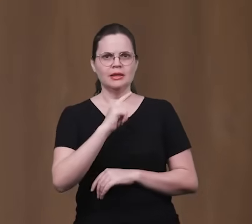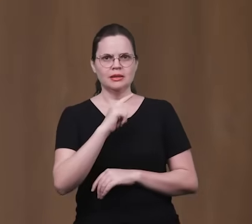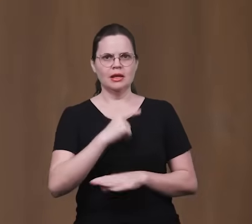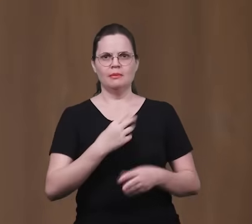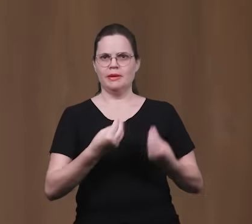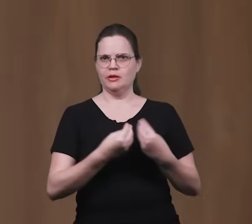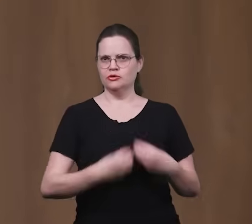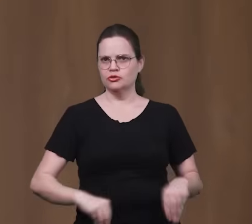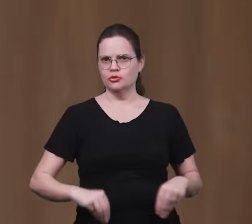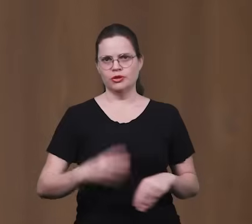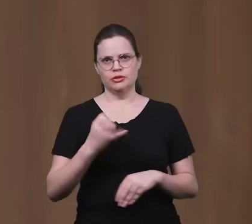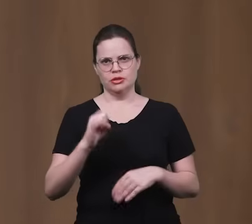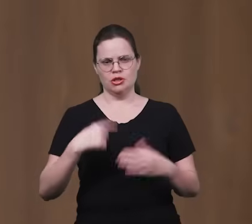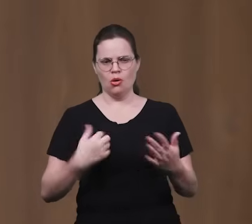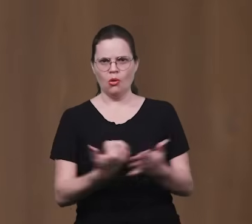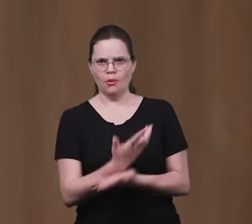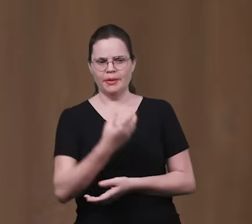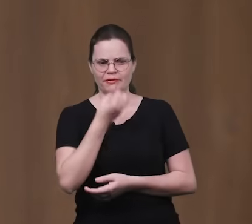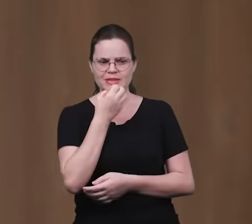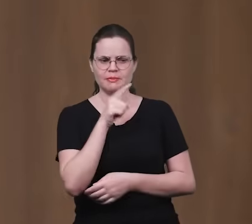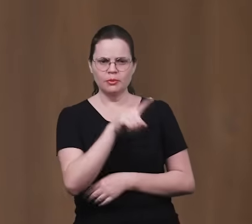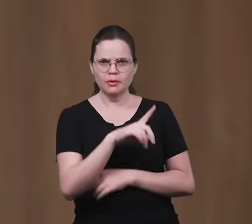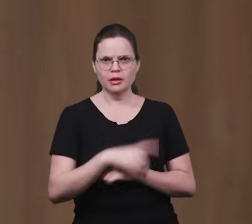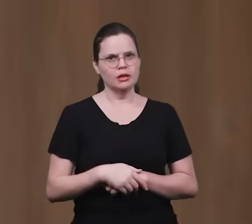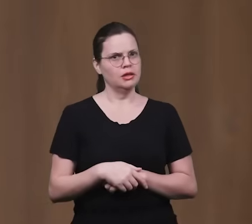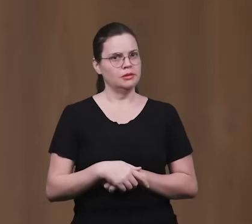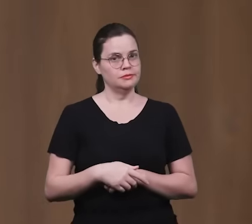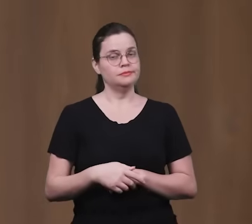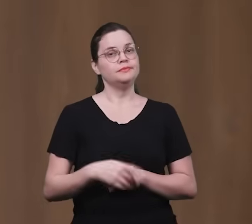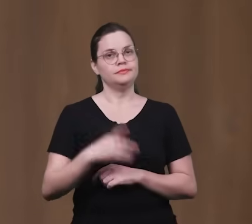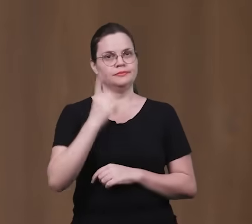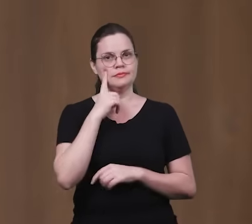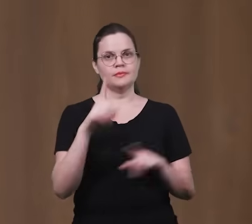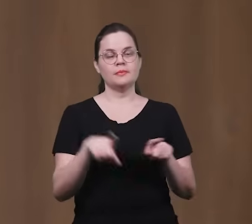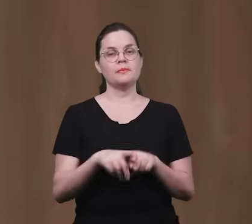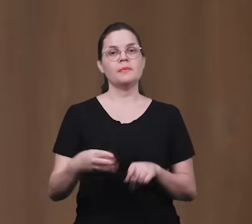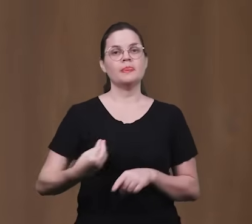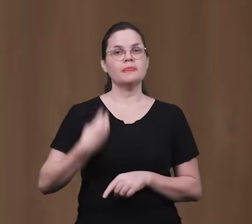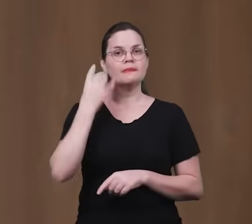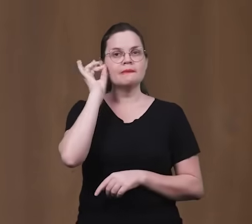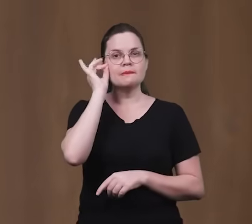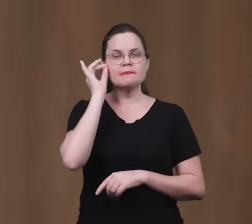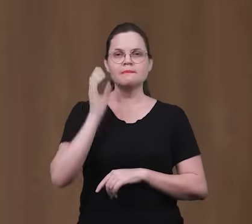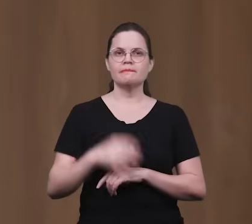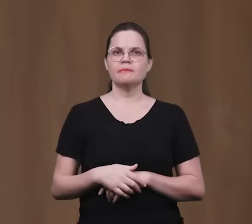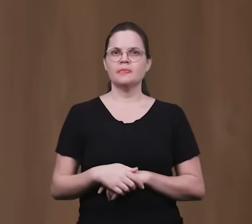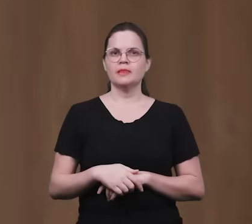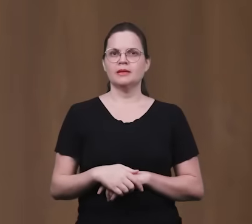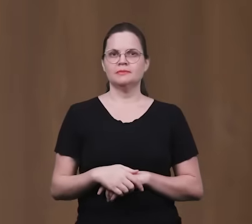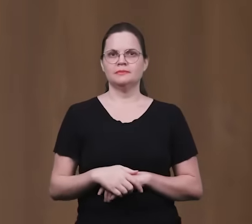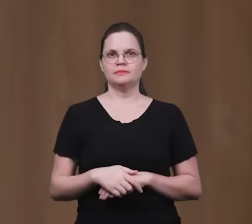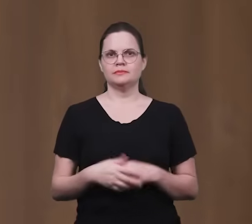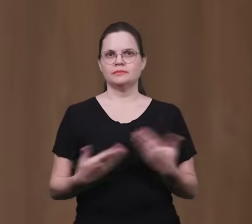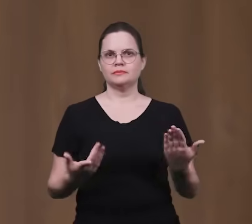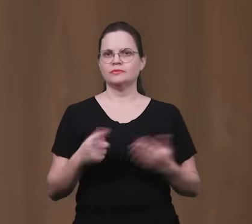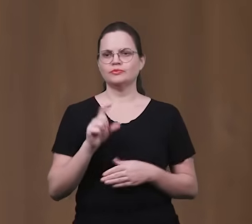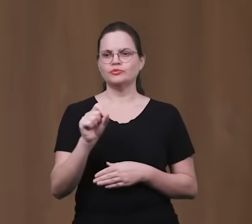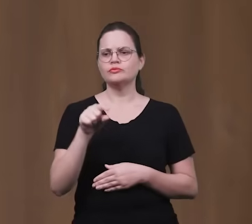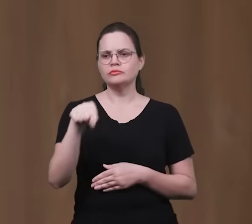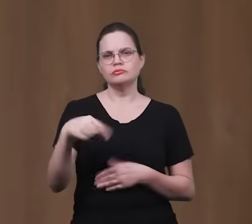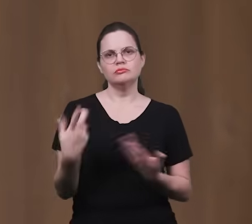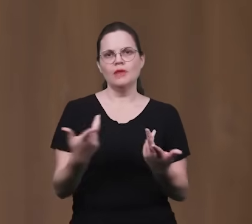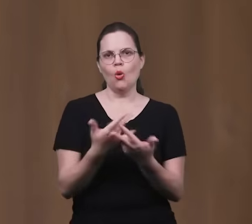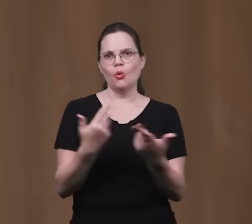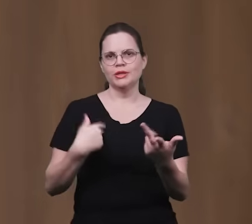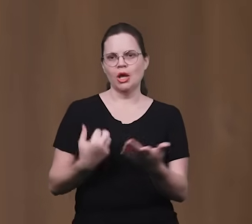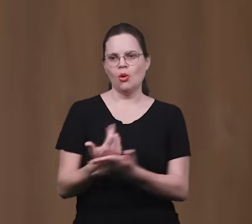compra? Isso vai ser bom para o meu filho? E também, espiritualmente, o que esse consumo